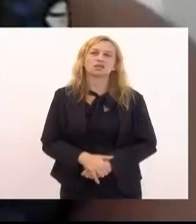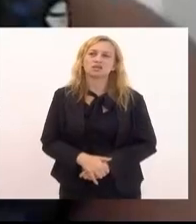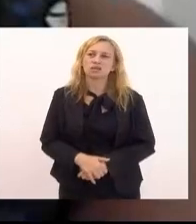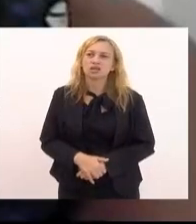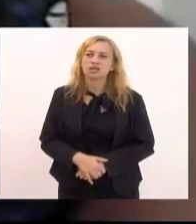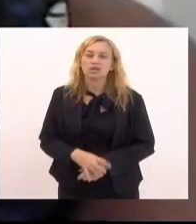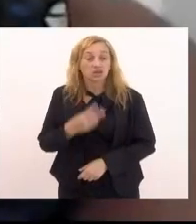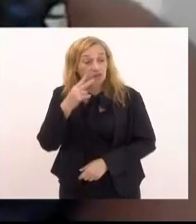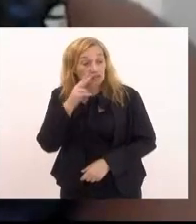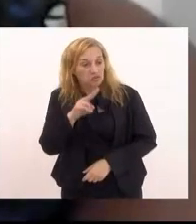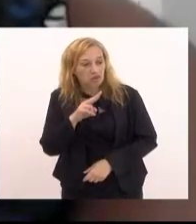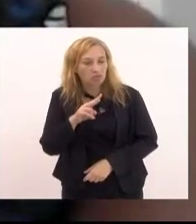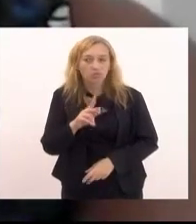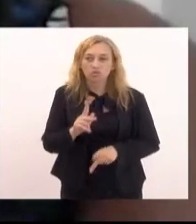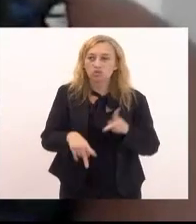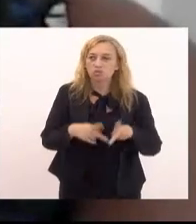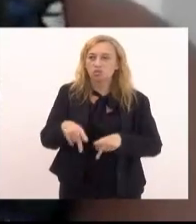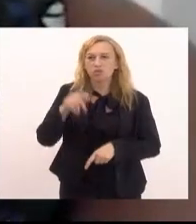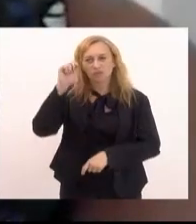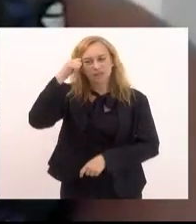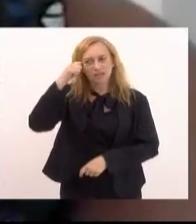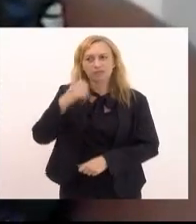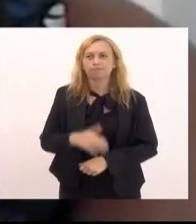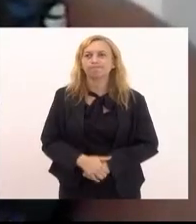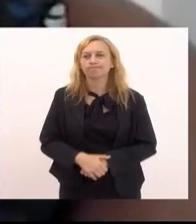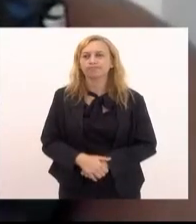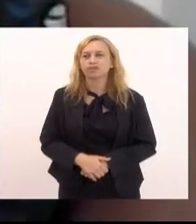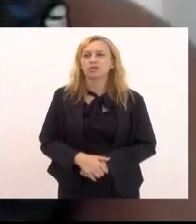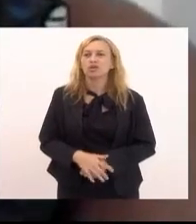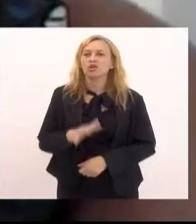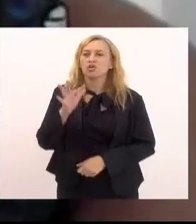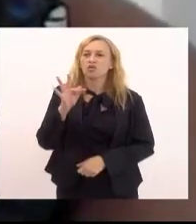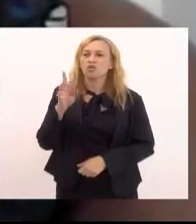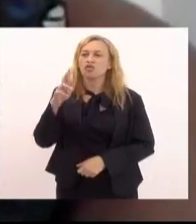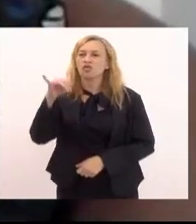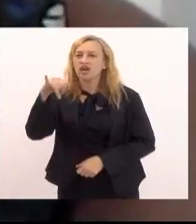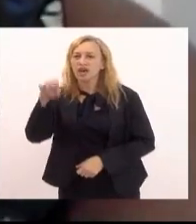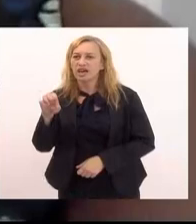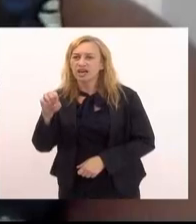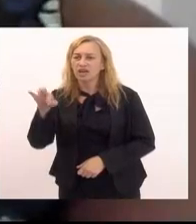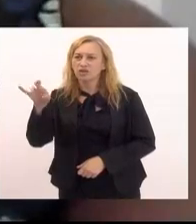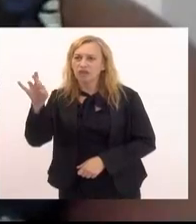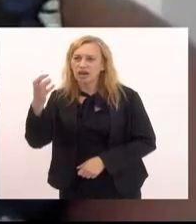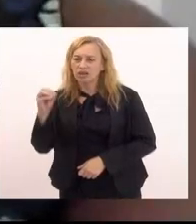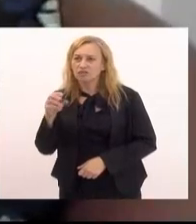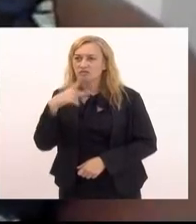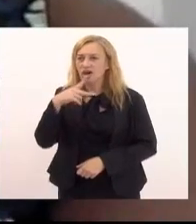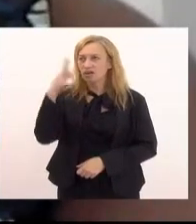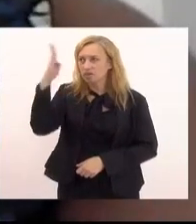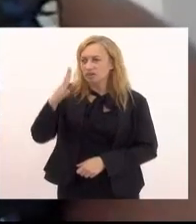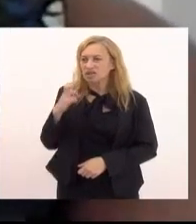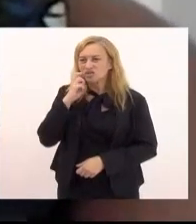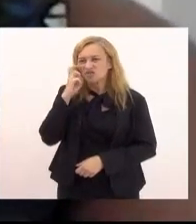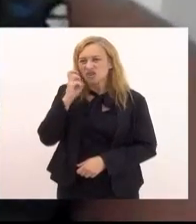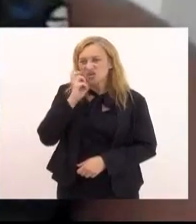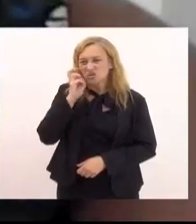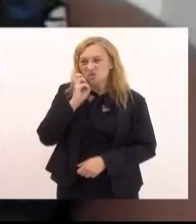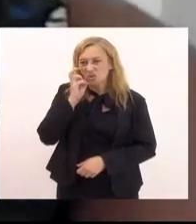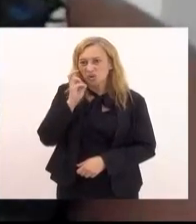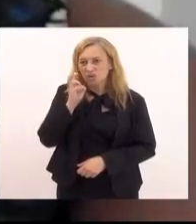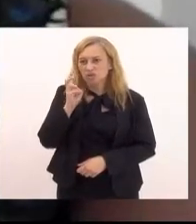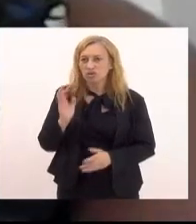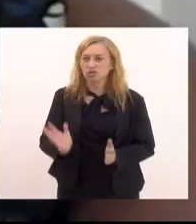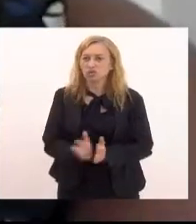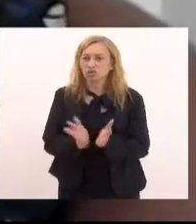a sua população negra. Frei Leonardo Boff diz que o Brasil tem vergonha dos seus